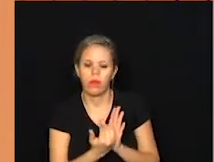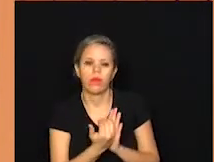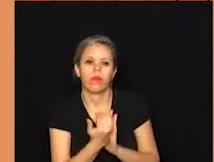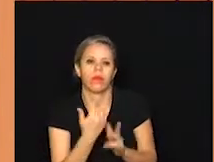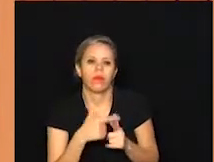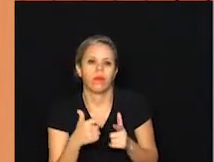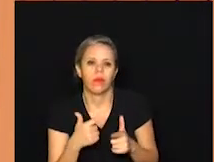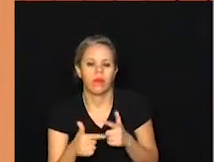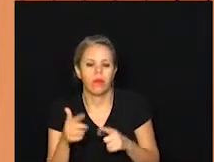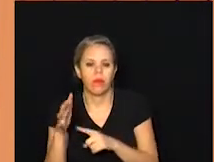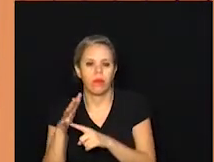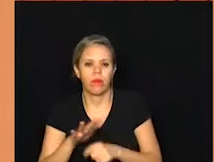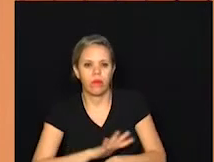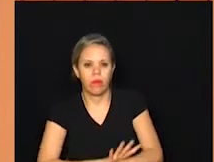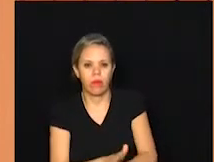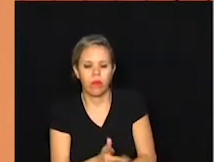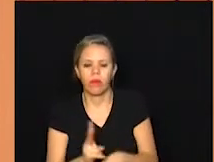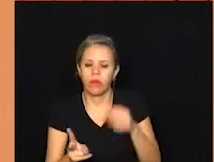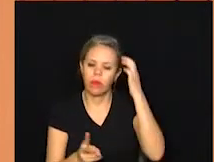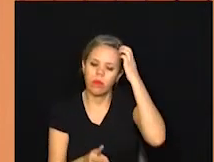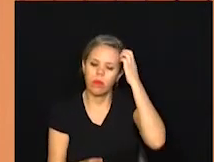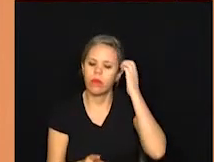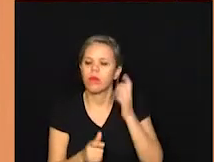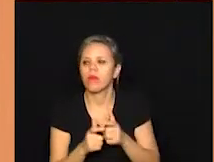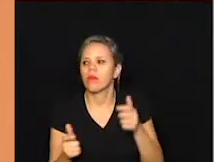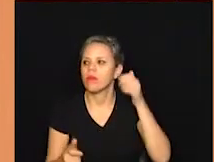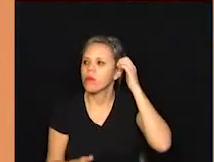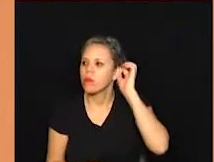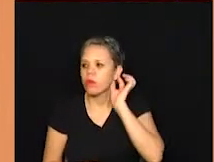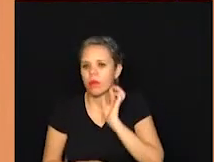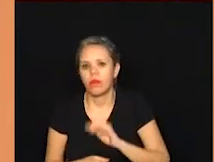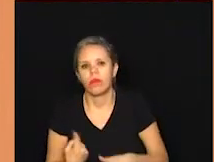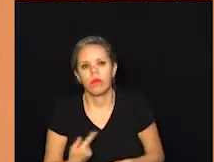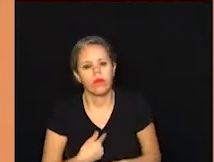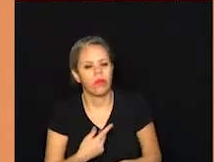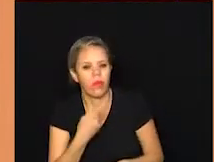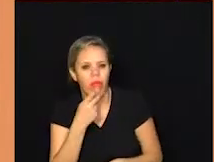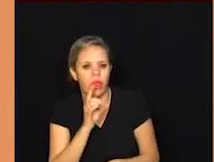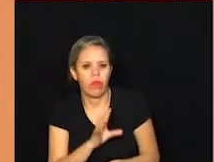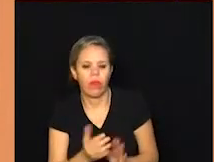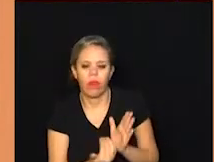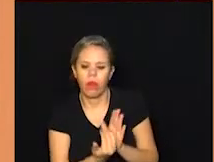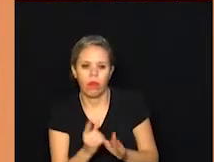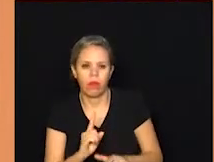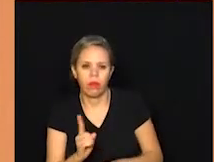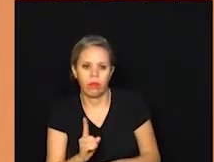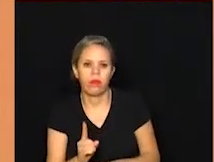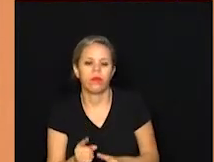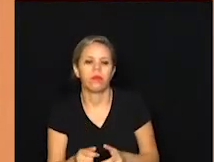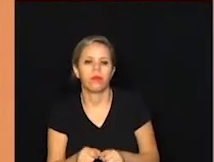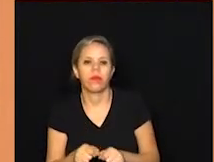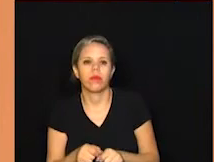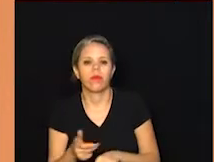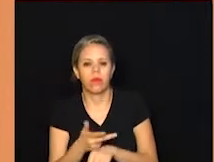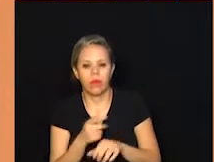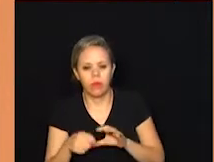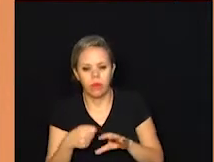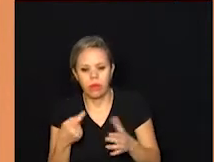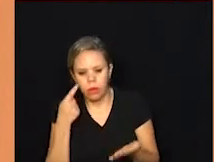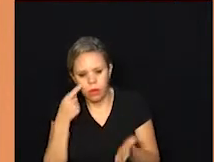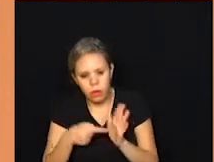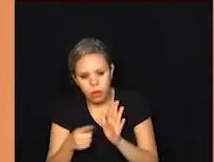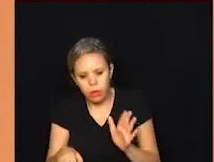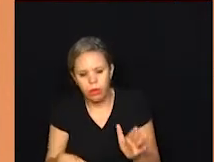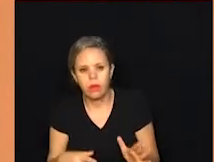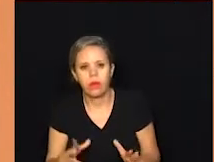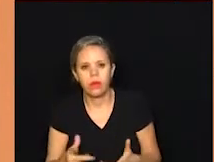de casos de racismo cada vez mais. O racismo, a gente não fala que ele está aumentando, mas que ele está sendo filmado nesse momento. Então,